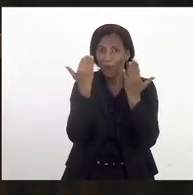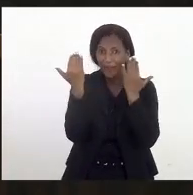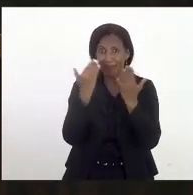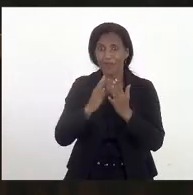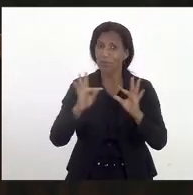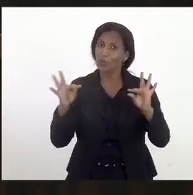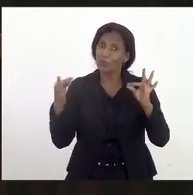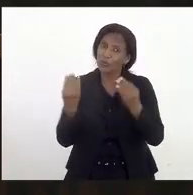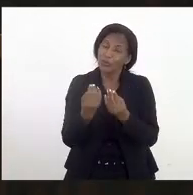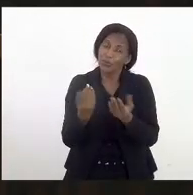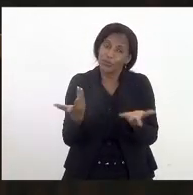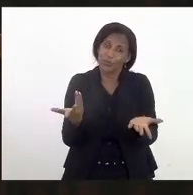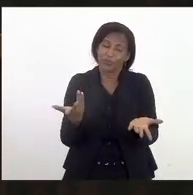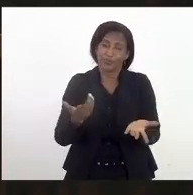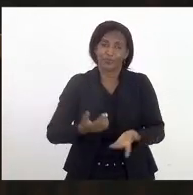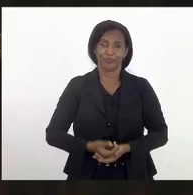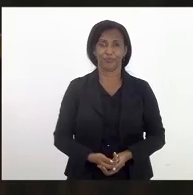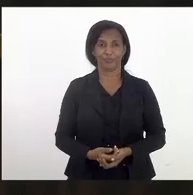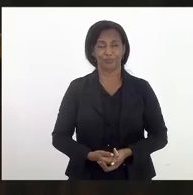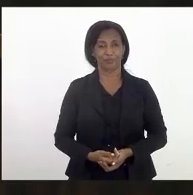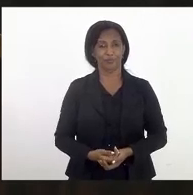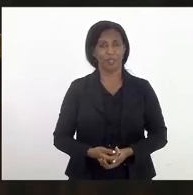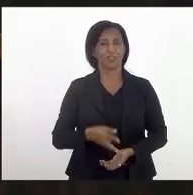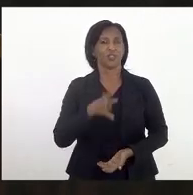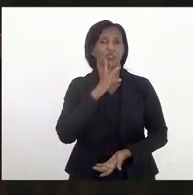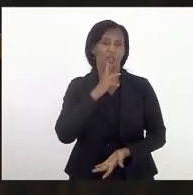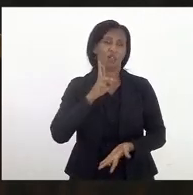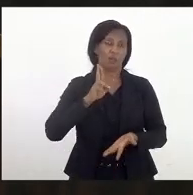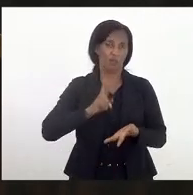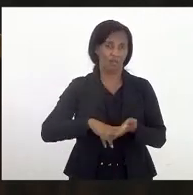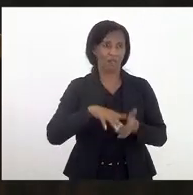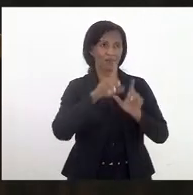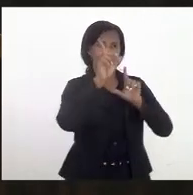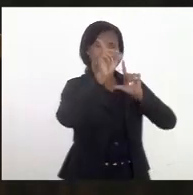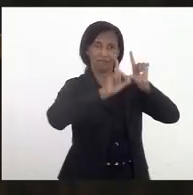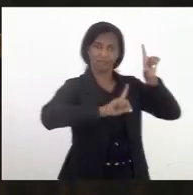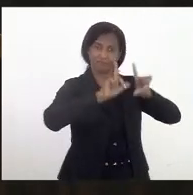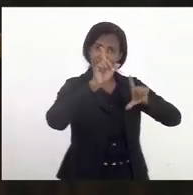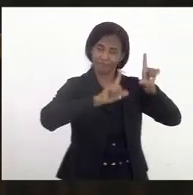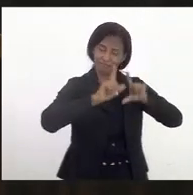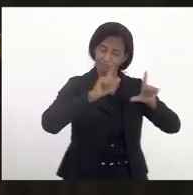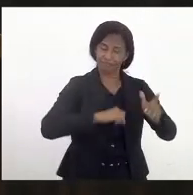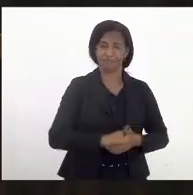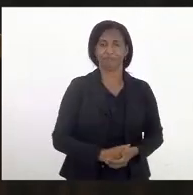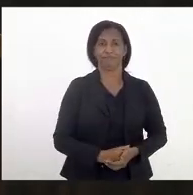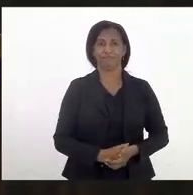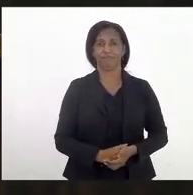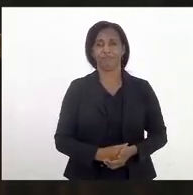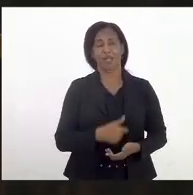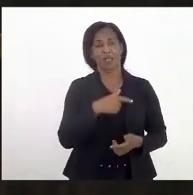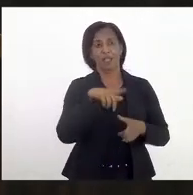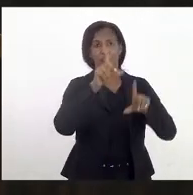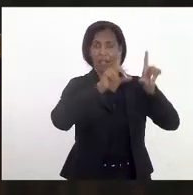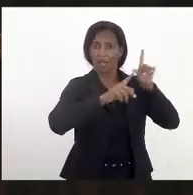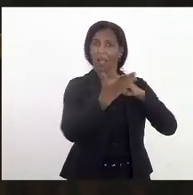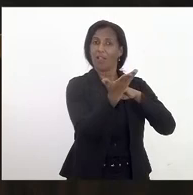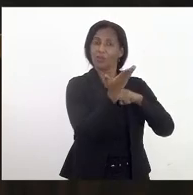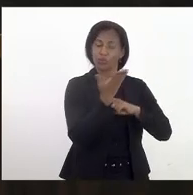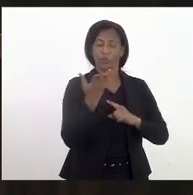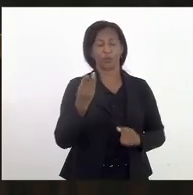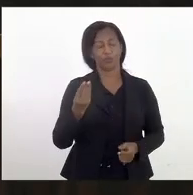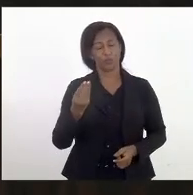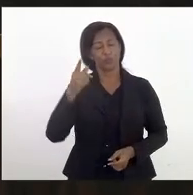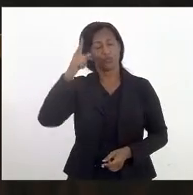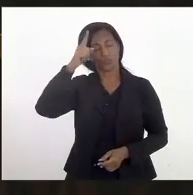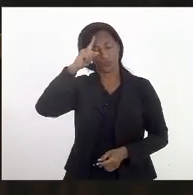então te reconhece papel da Imprensa mais uma vez louvo o papel da Imprensa aqui nos ajuda muito no dia a dia